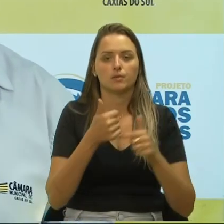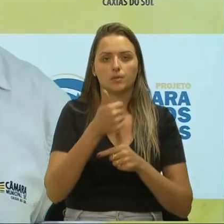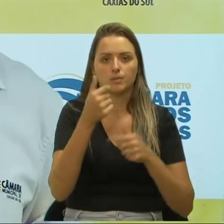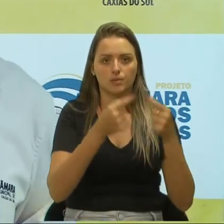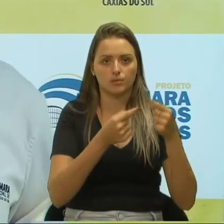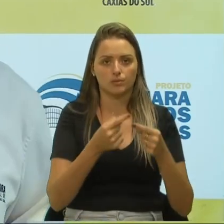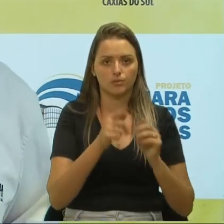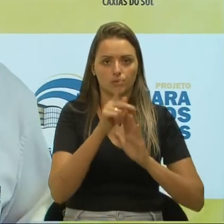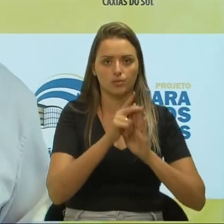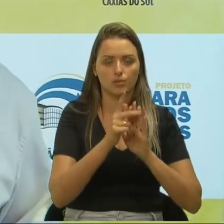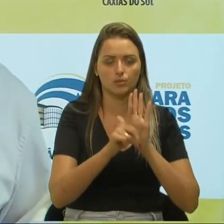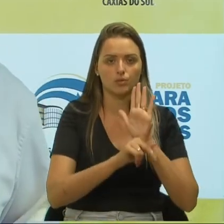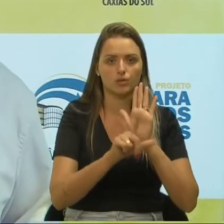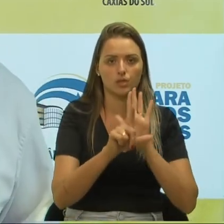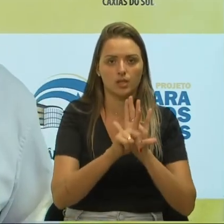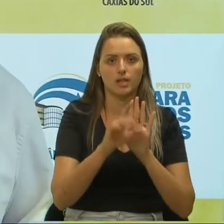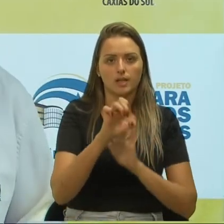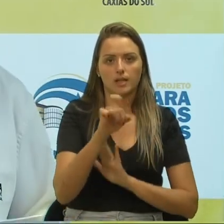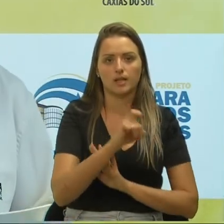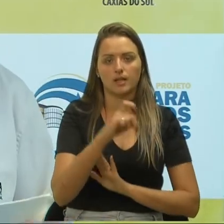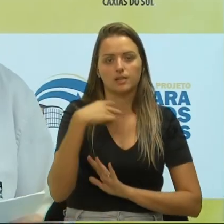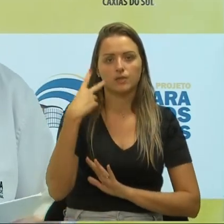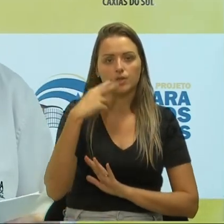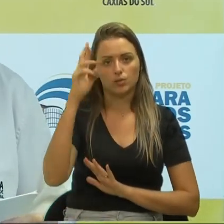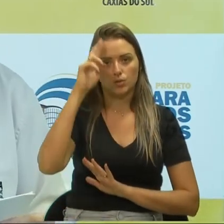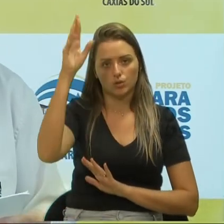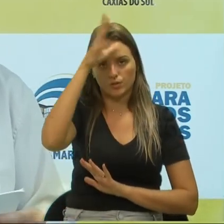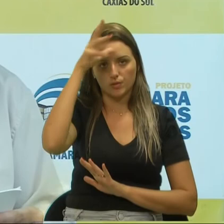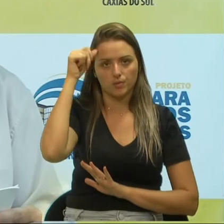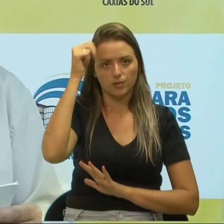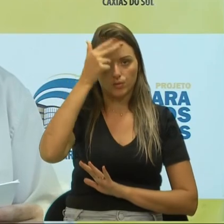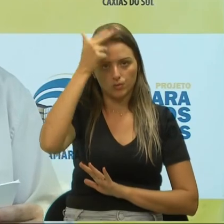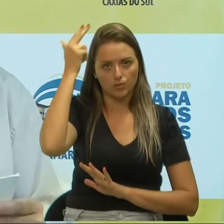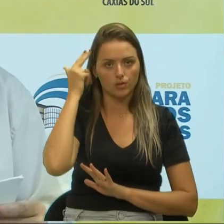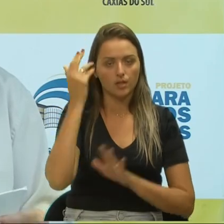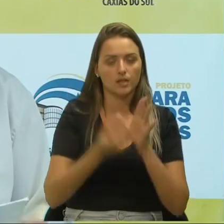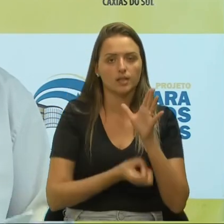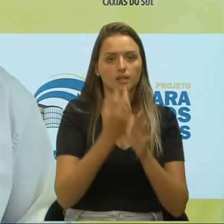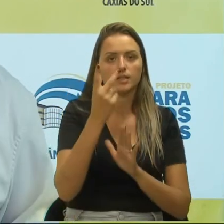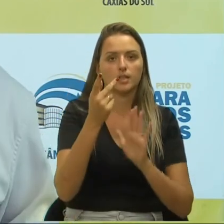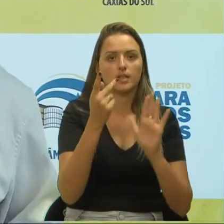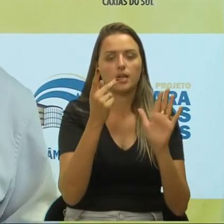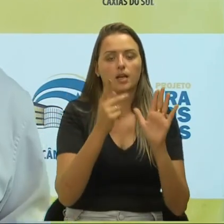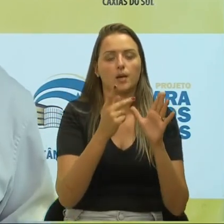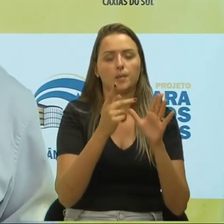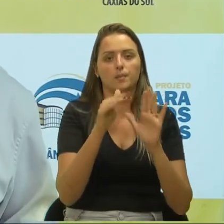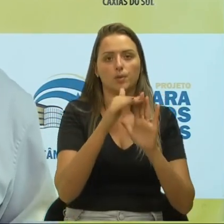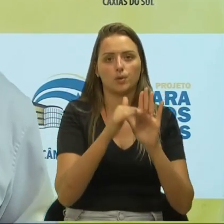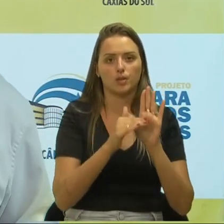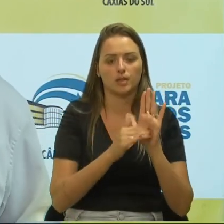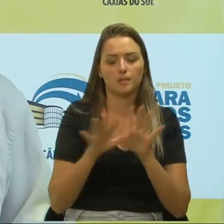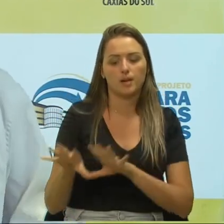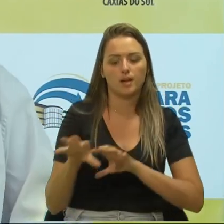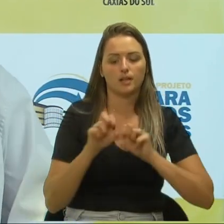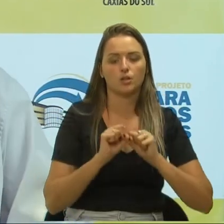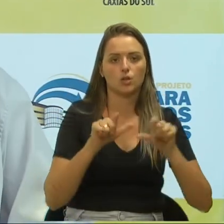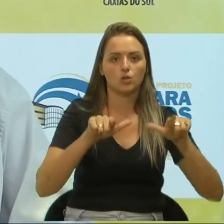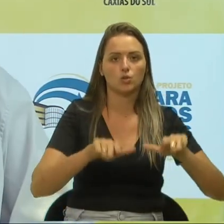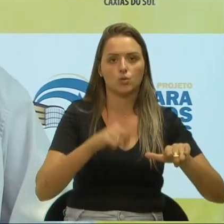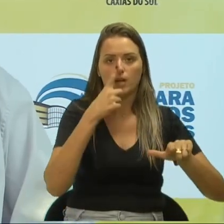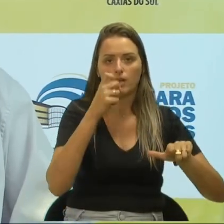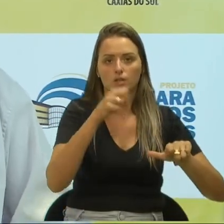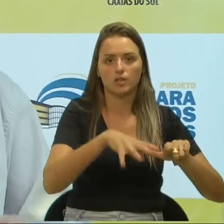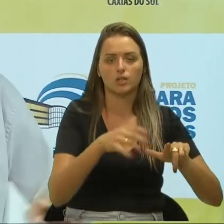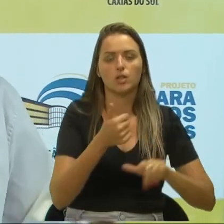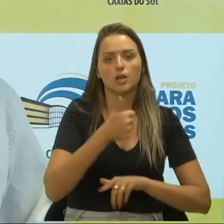discussão projeto de lei do ex-vereador, atual prefeito Flávio Cassina, que institui o programa Adote uma Lixeira no município de Caxias do Sul. Foi em